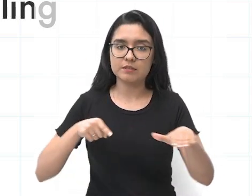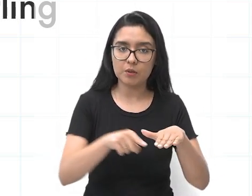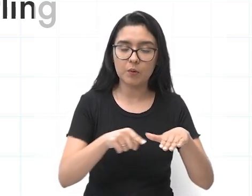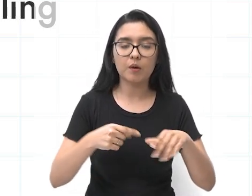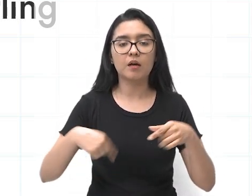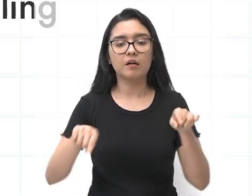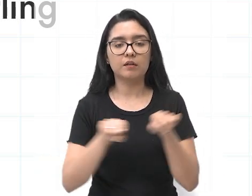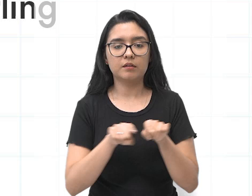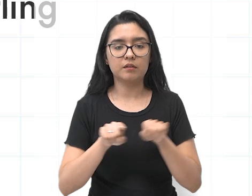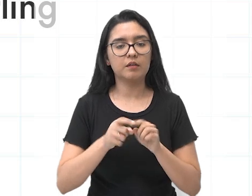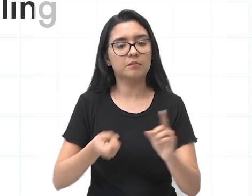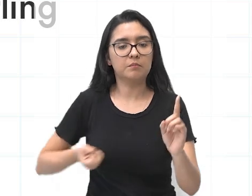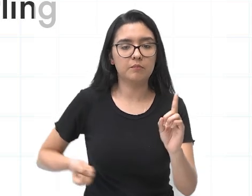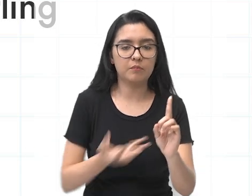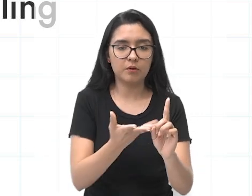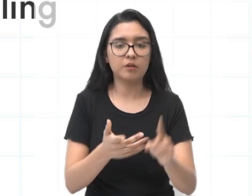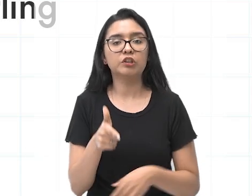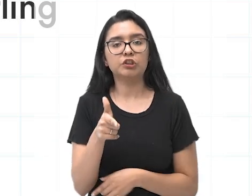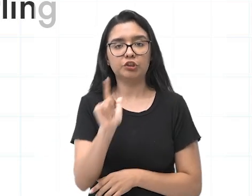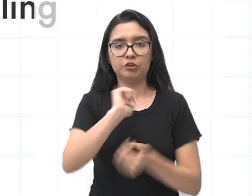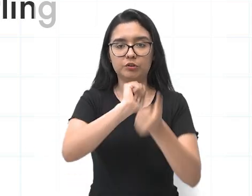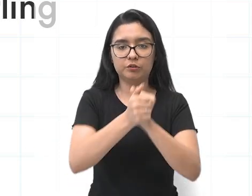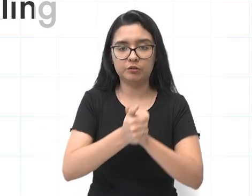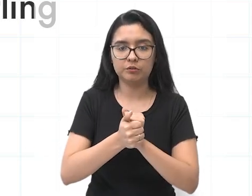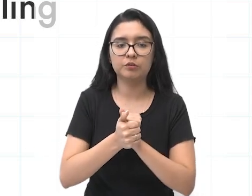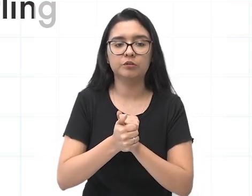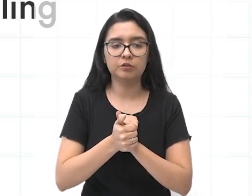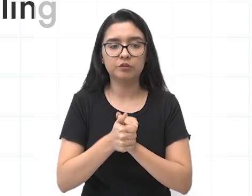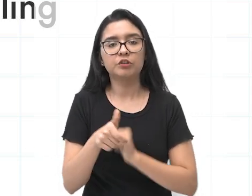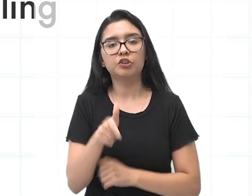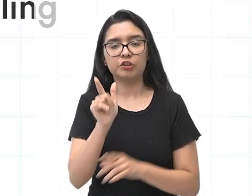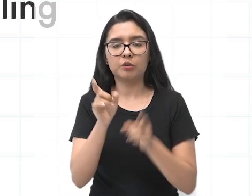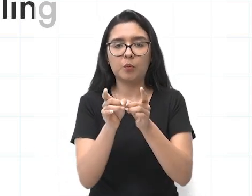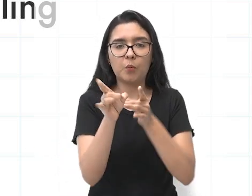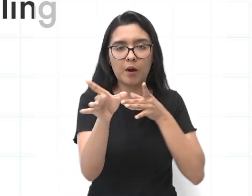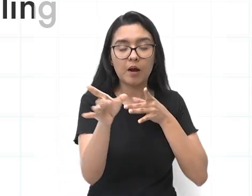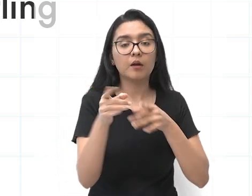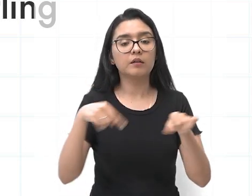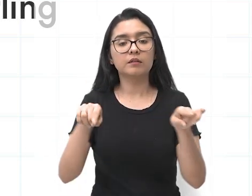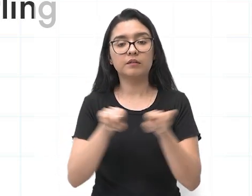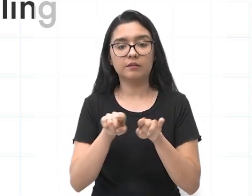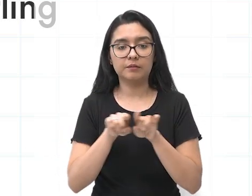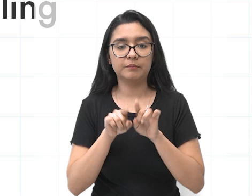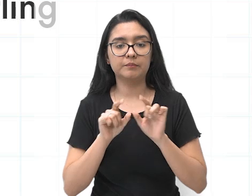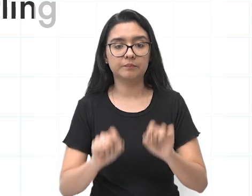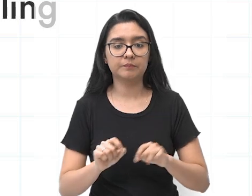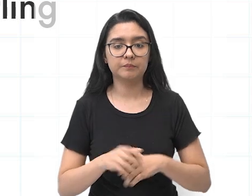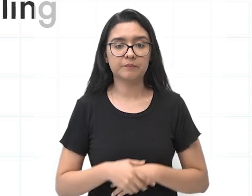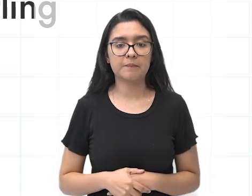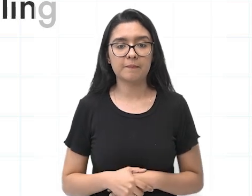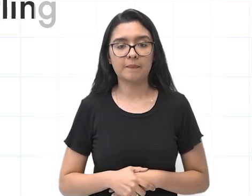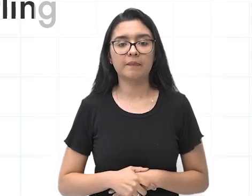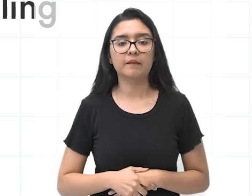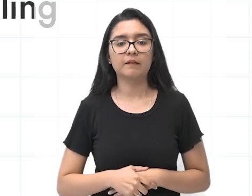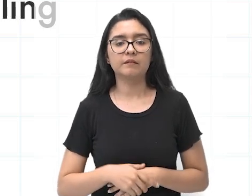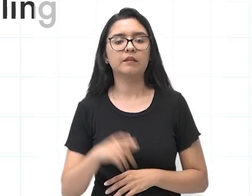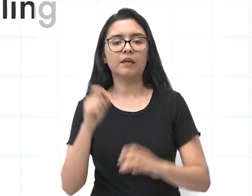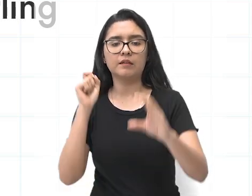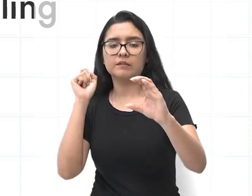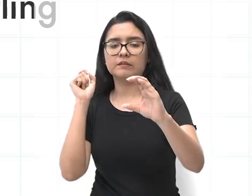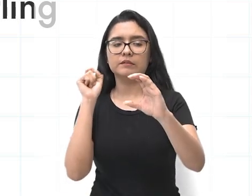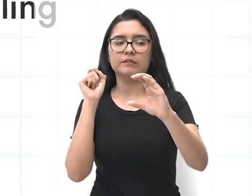roupa, óculos, né? Caso o professor peça também, depois de um tempo você vai sentir a necessidade de ter esses